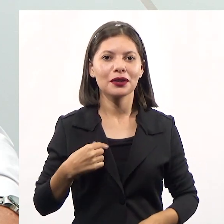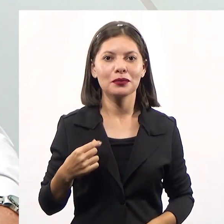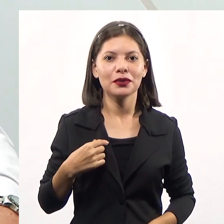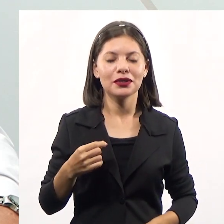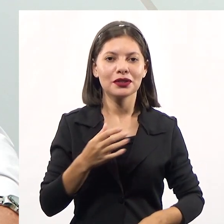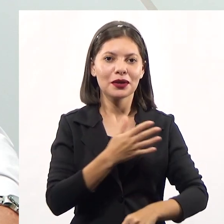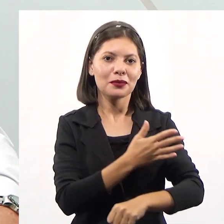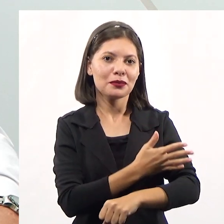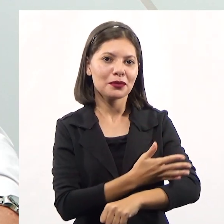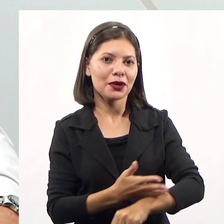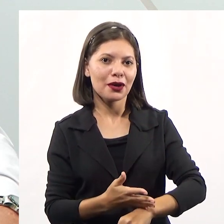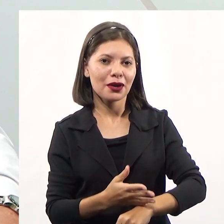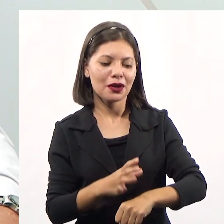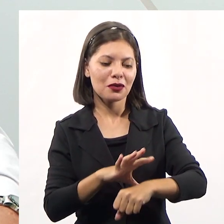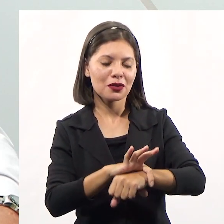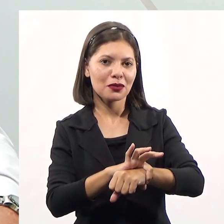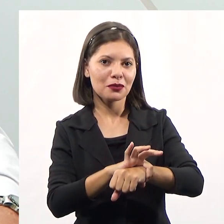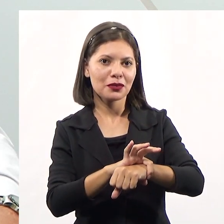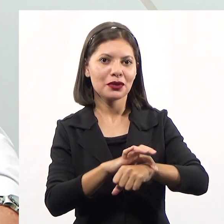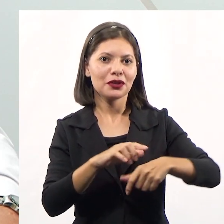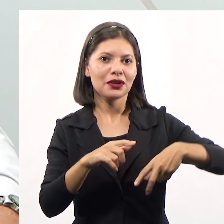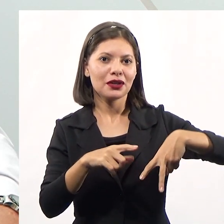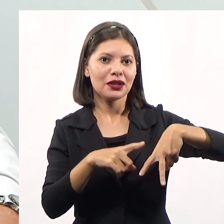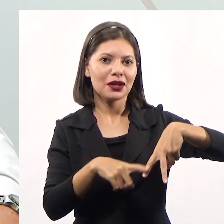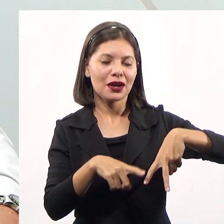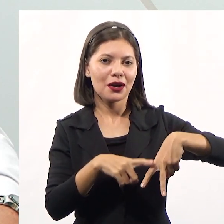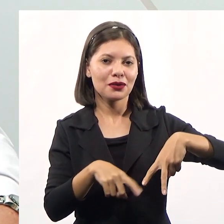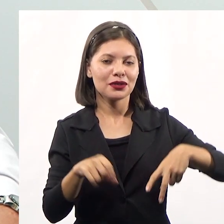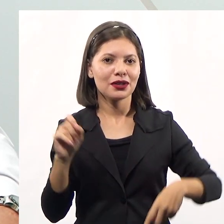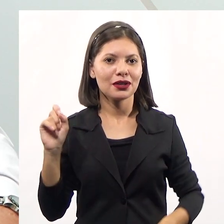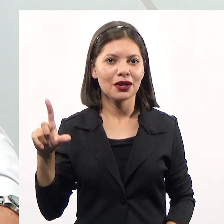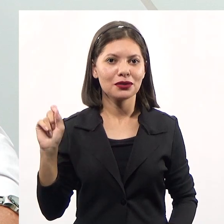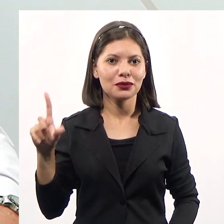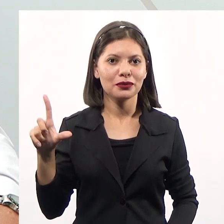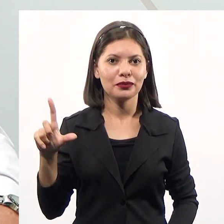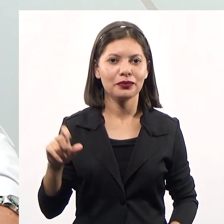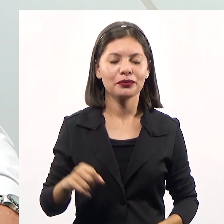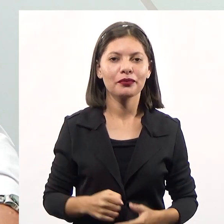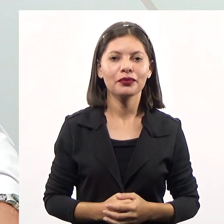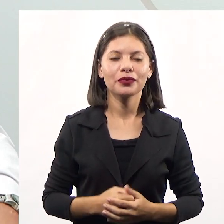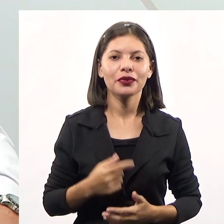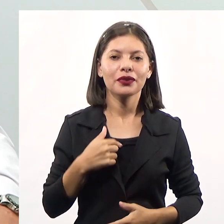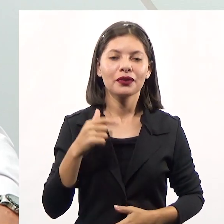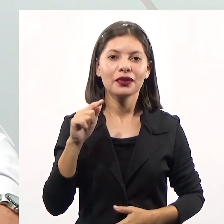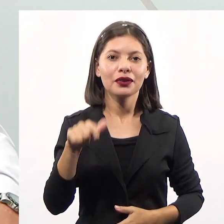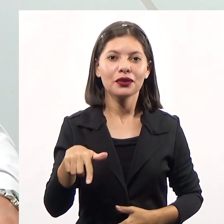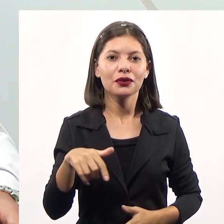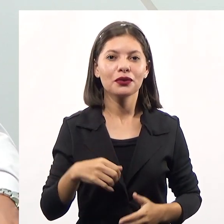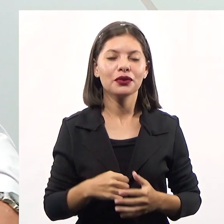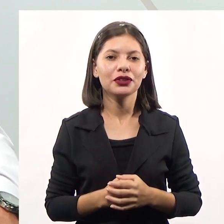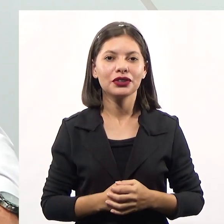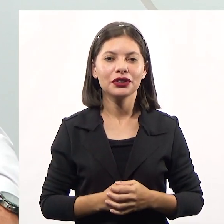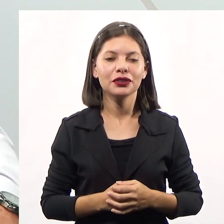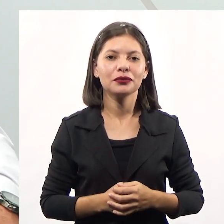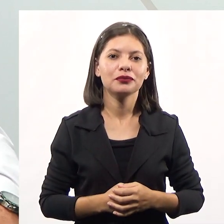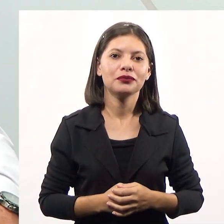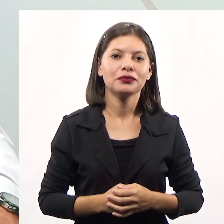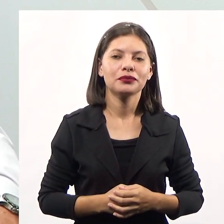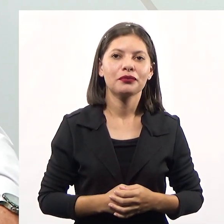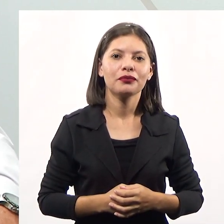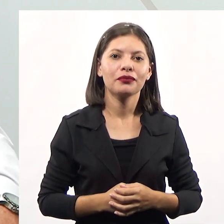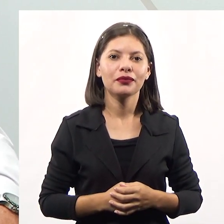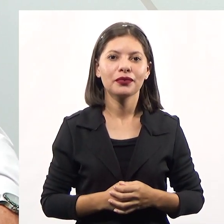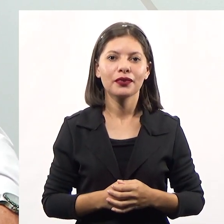camisa branca, de manga comprida e uma calça azul marinho. E estou aqui hoje a convite da professora